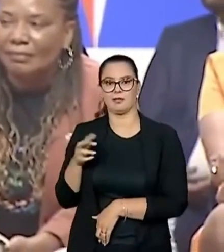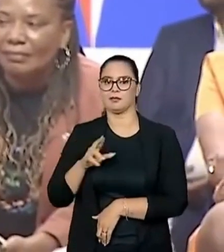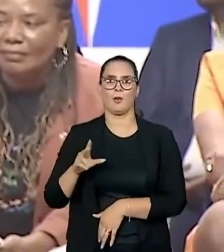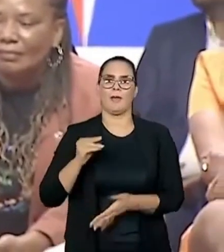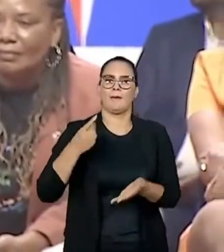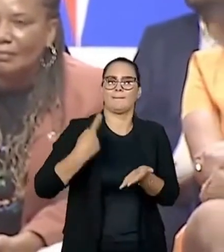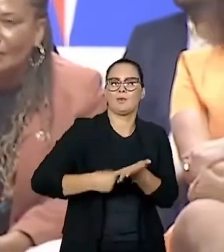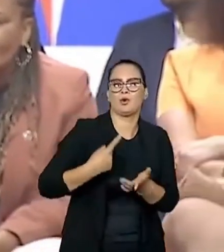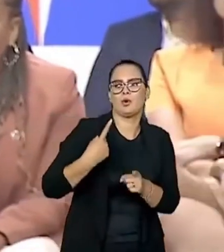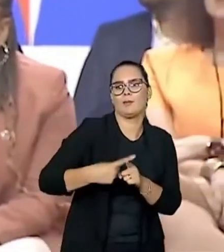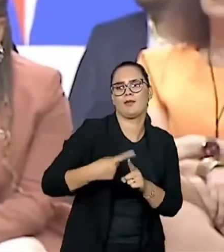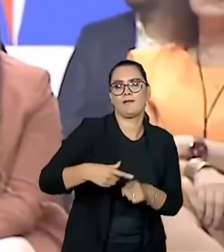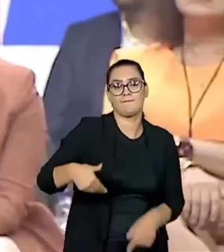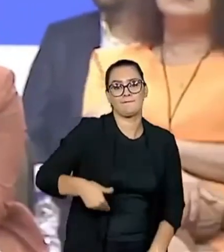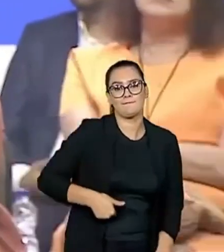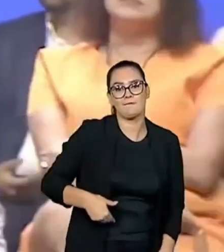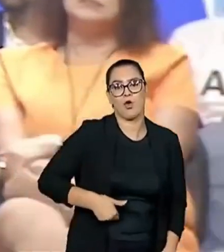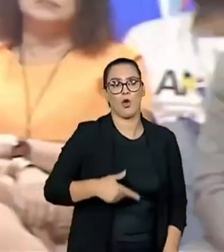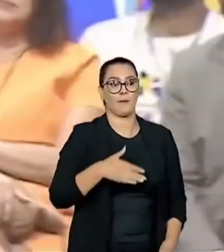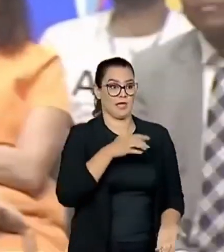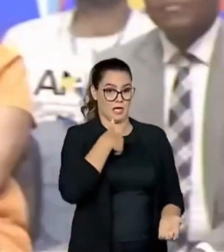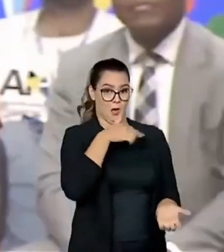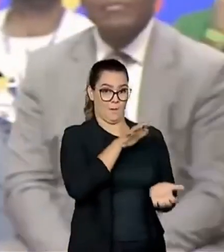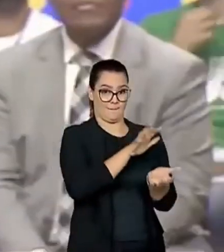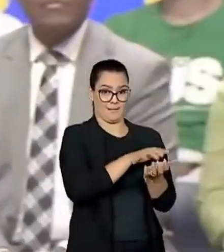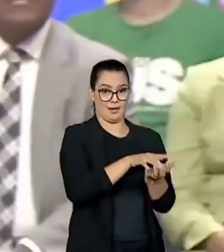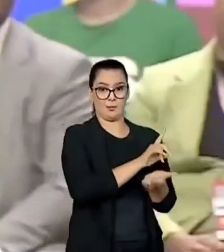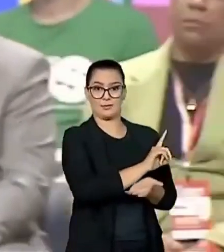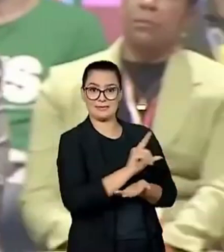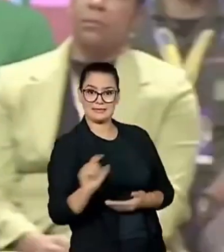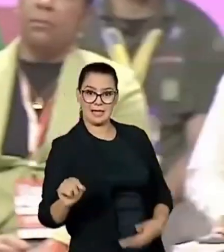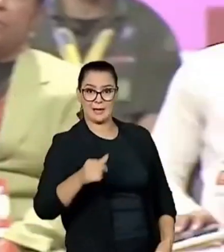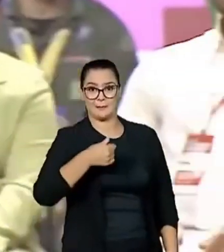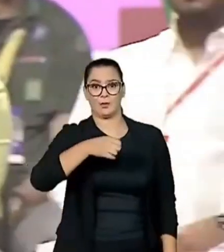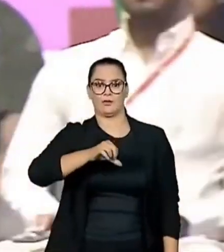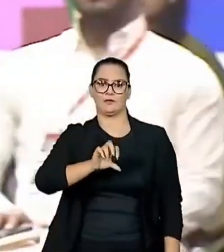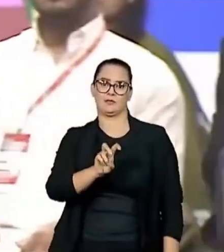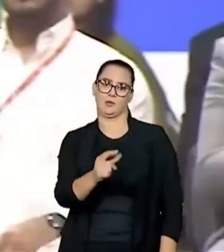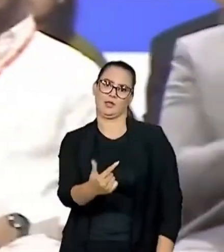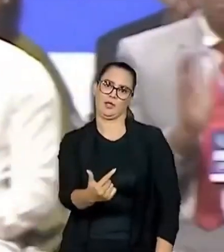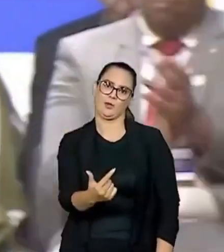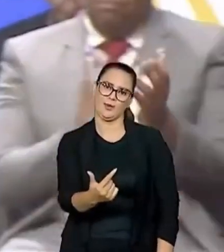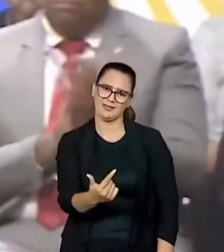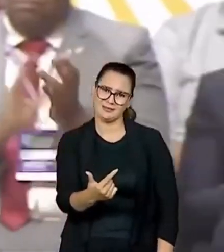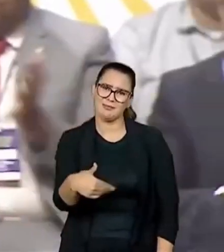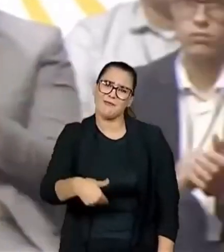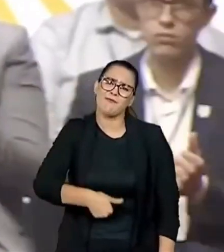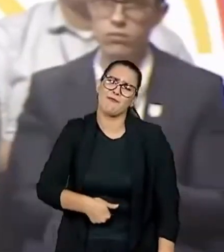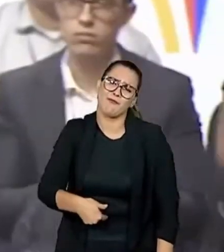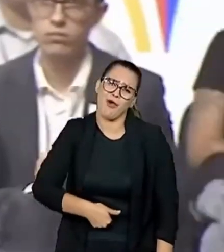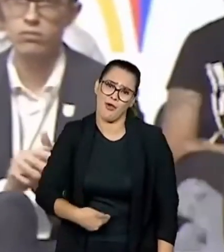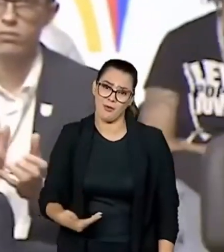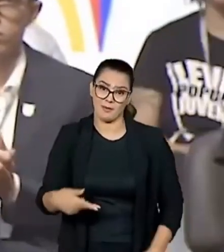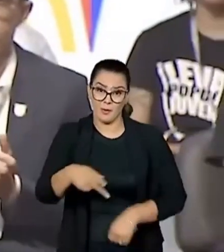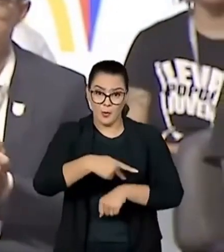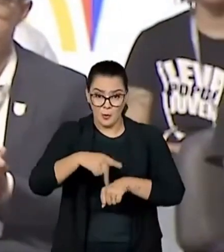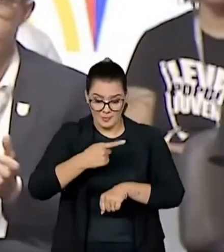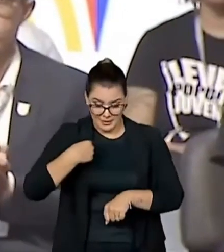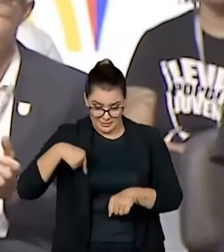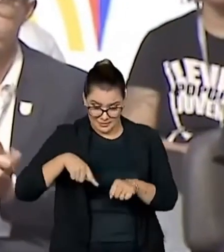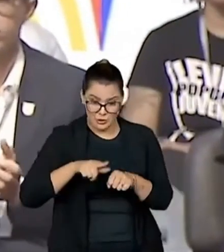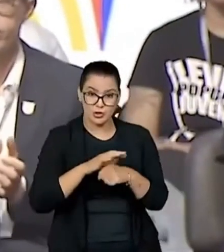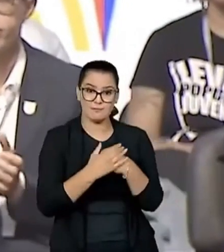da fome, como eu tive que sair de Pernambuco em 1952. Esse país está nas nossas